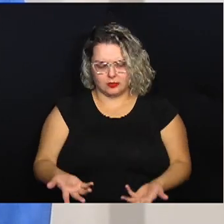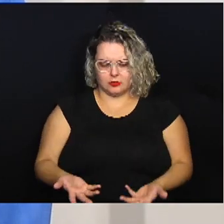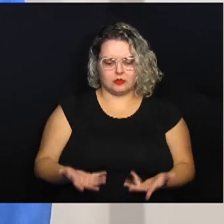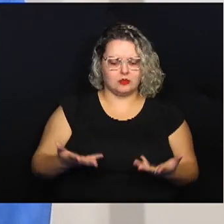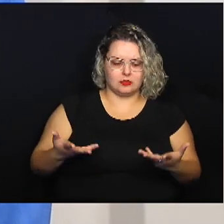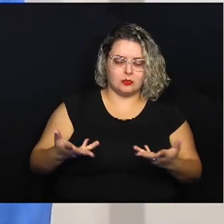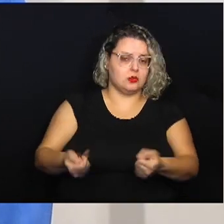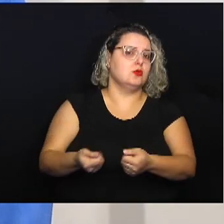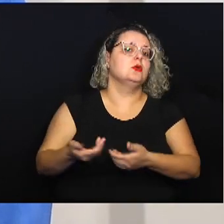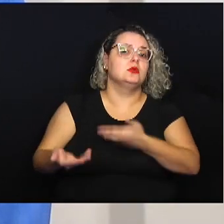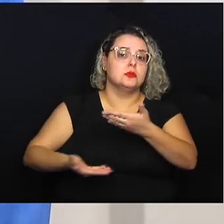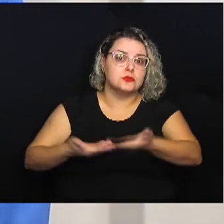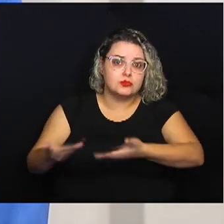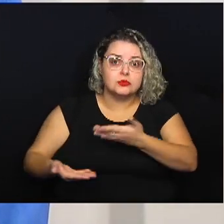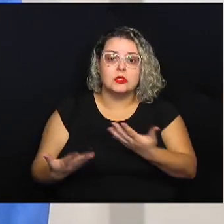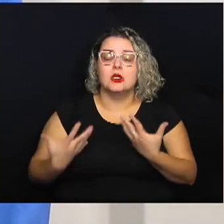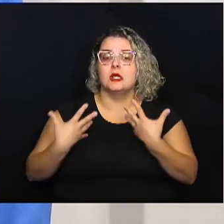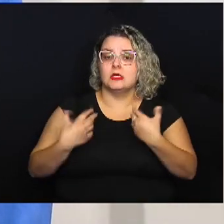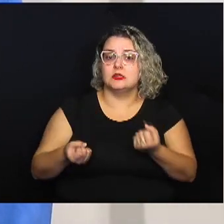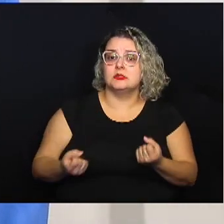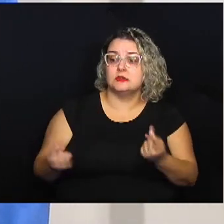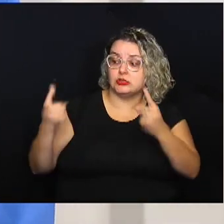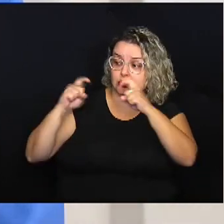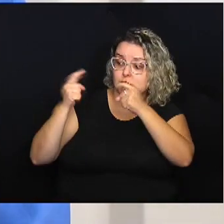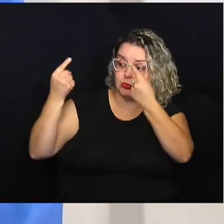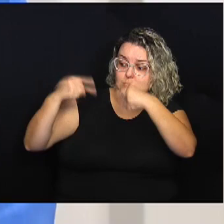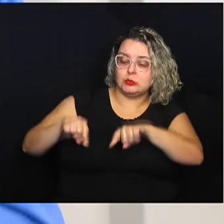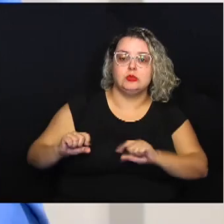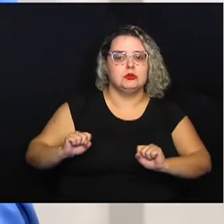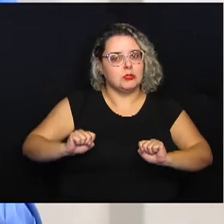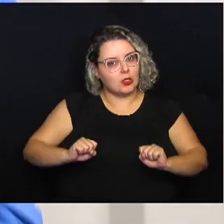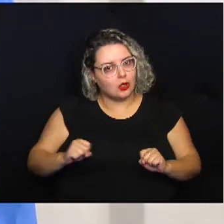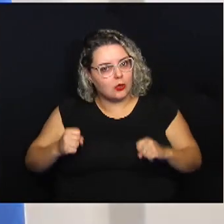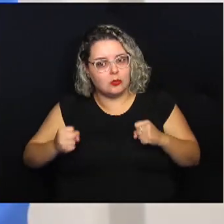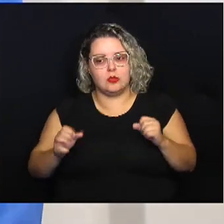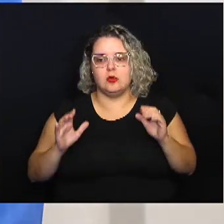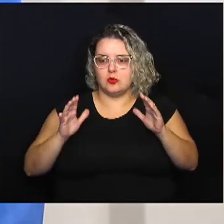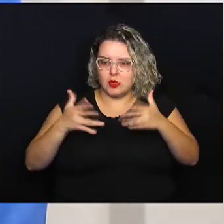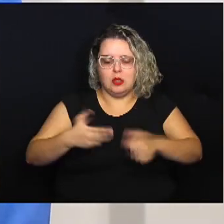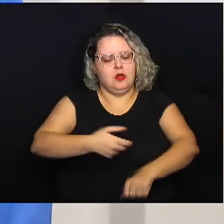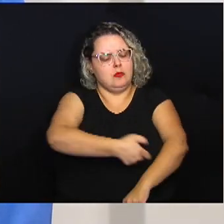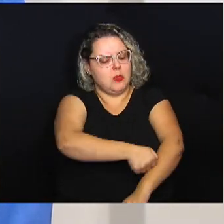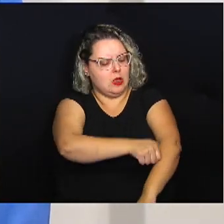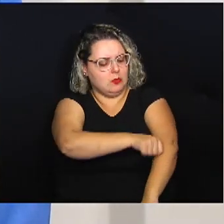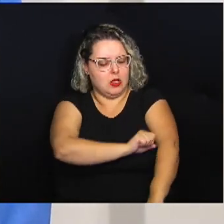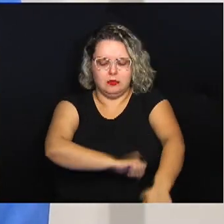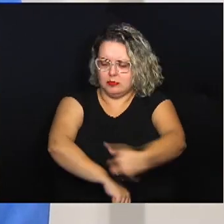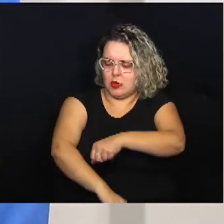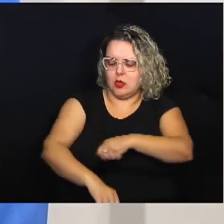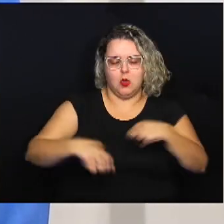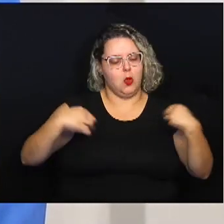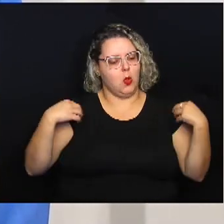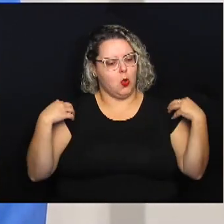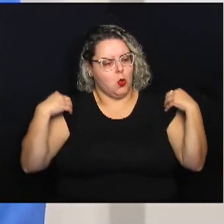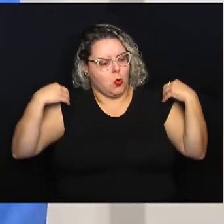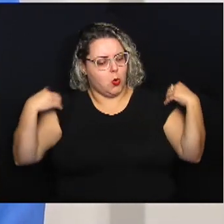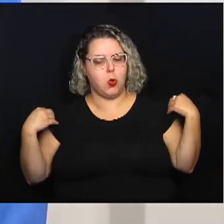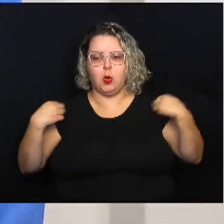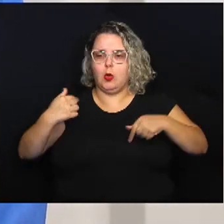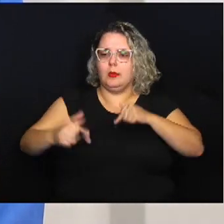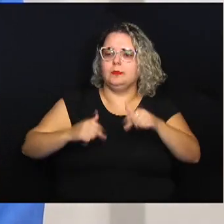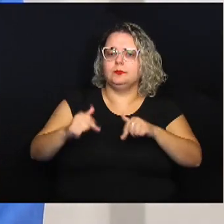os servidores toparam o desafio, um esforço concentrado, arregaçaram as mangas e conseguimos agilizar